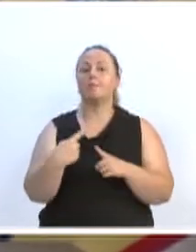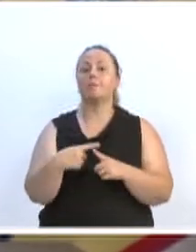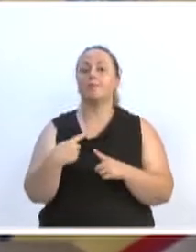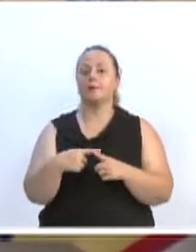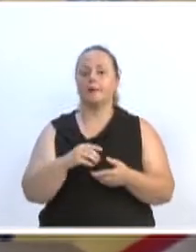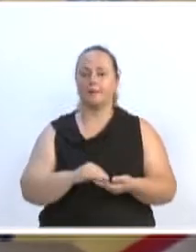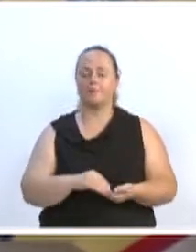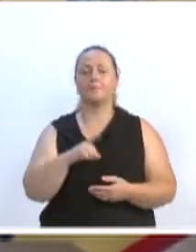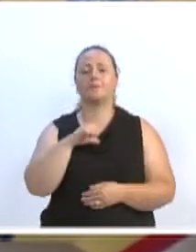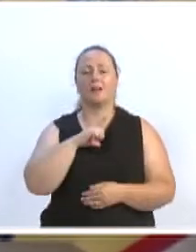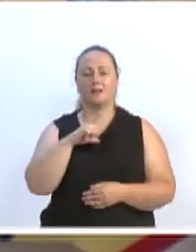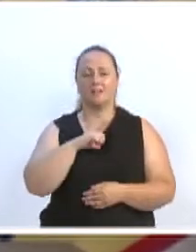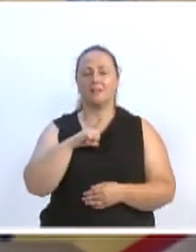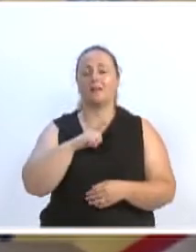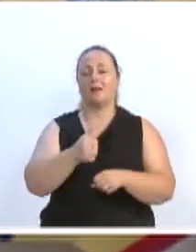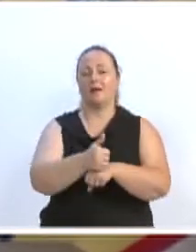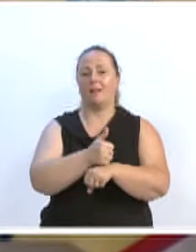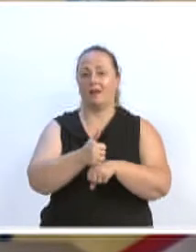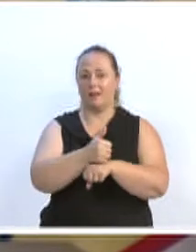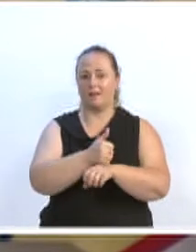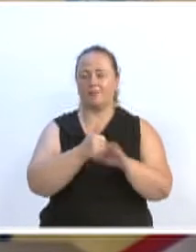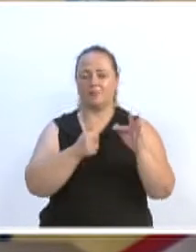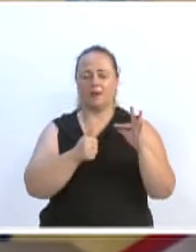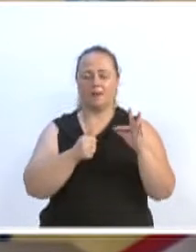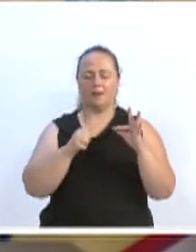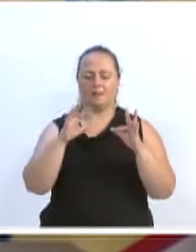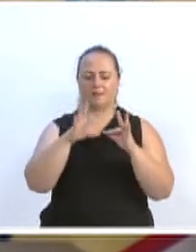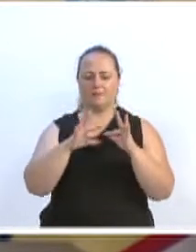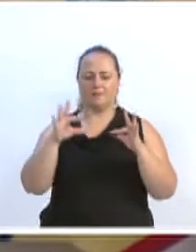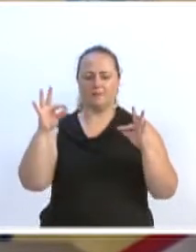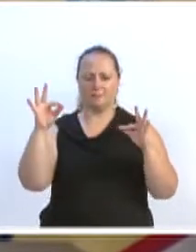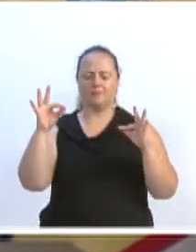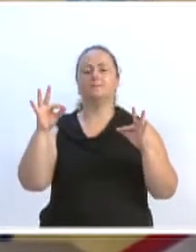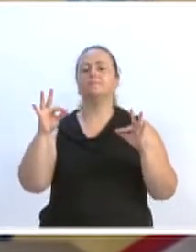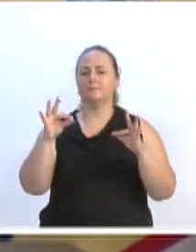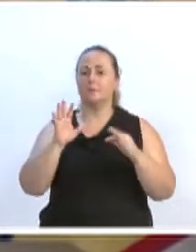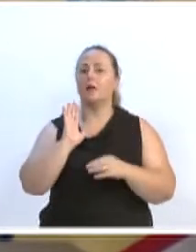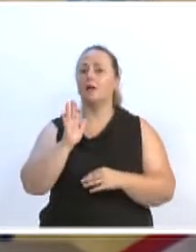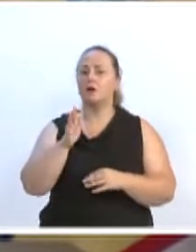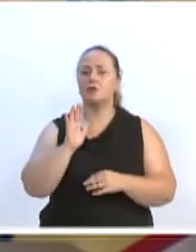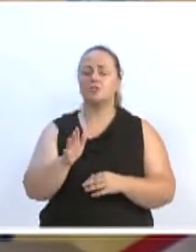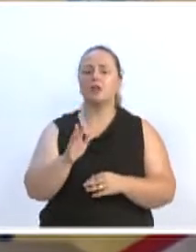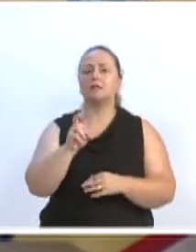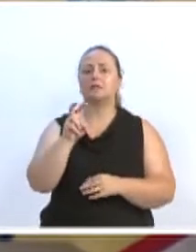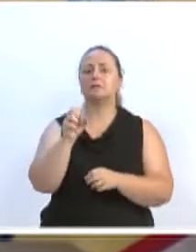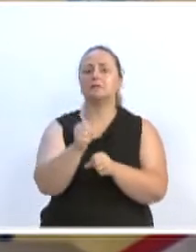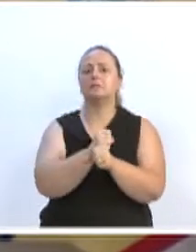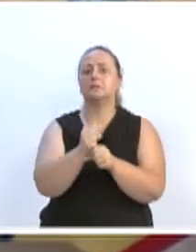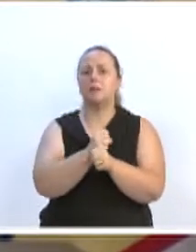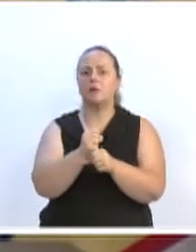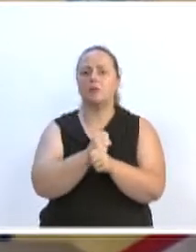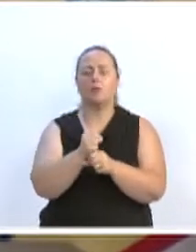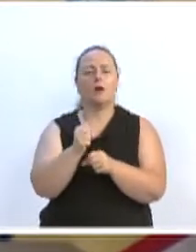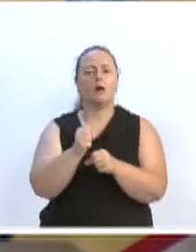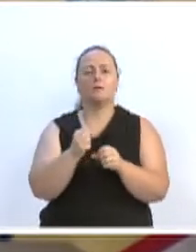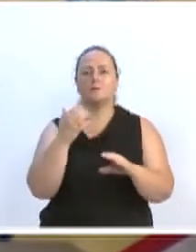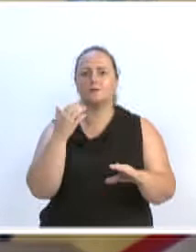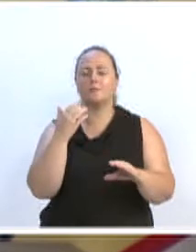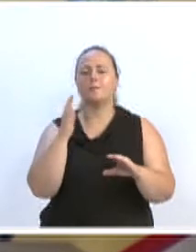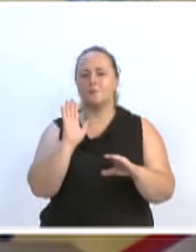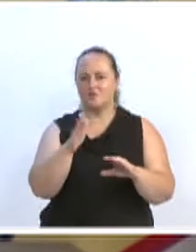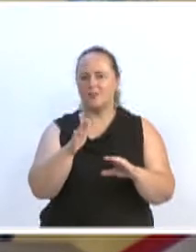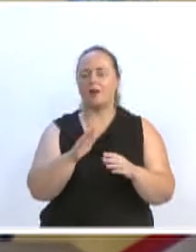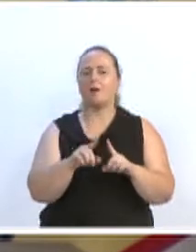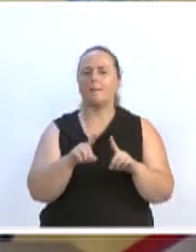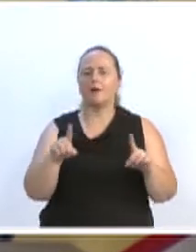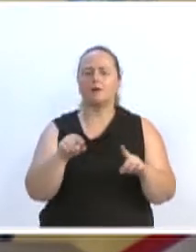faema sentou no processo já há cinco anos já que é do com o tempo esse cidadão investiu na cidade de blumenau e